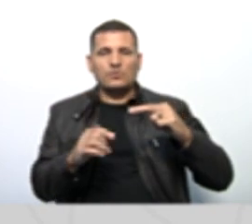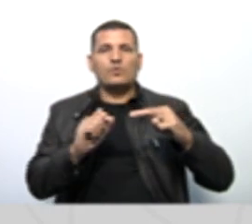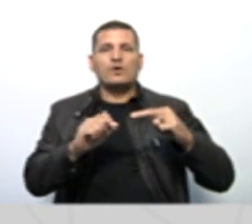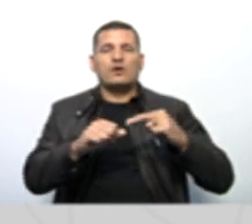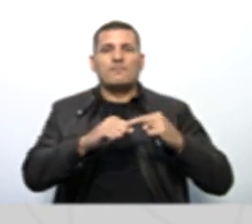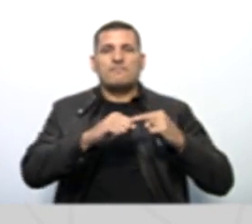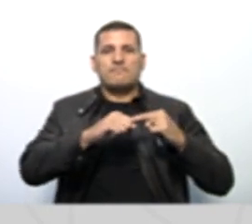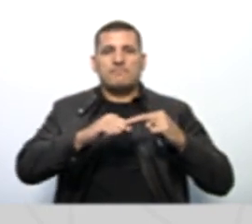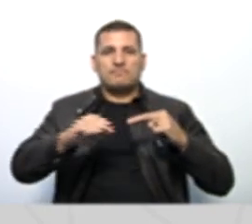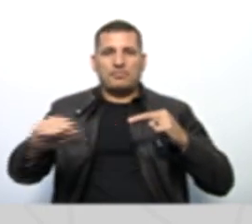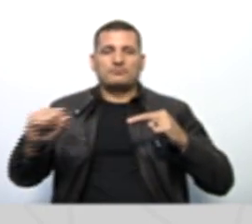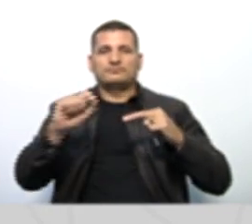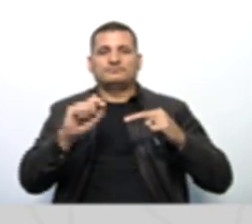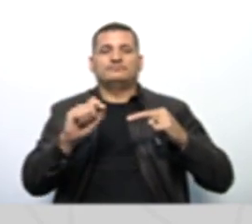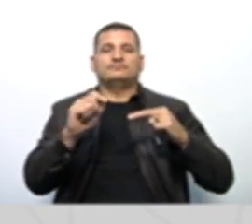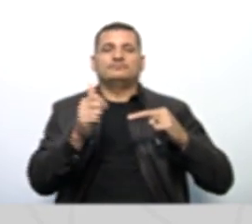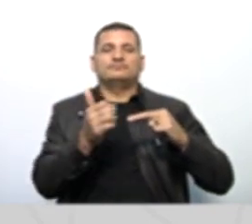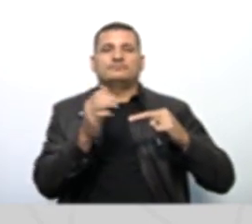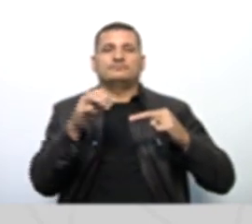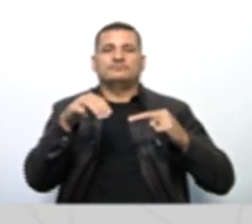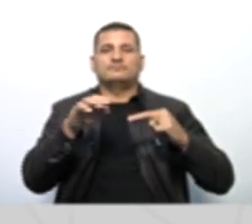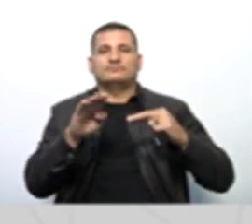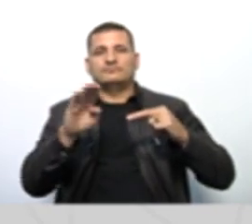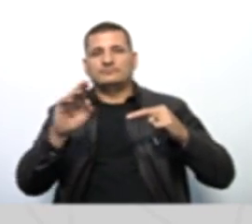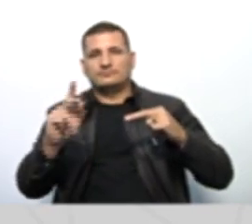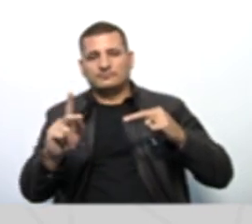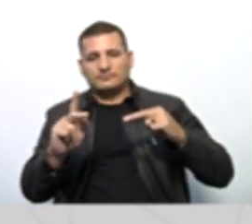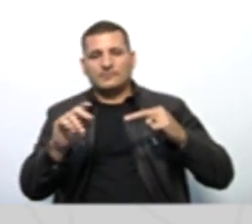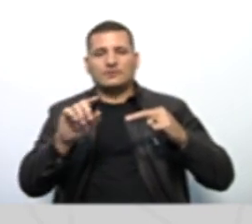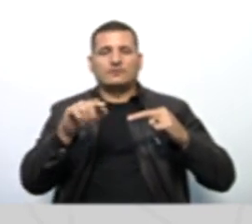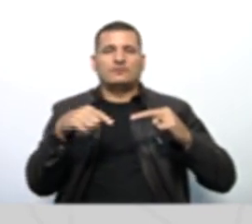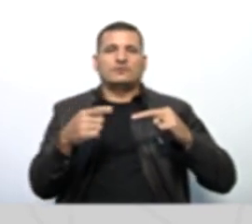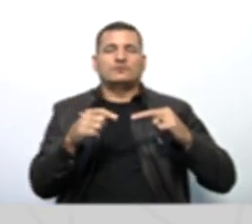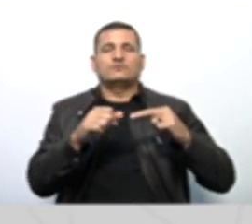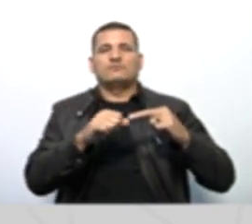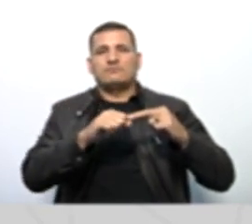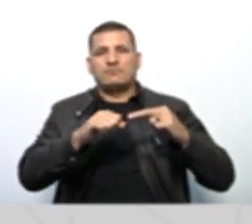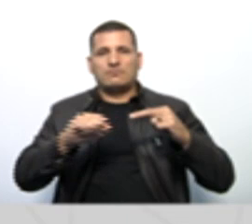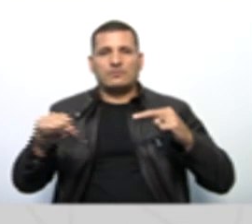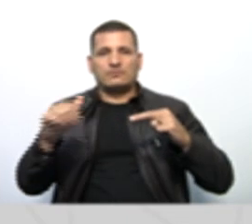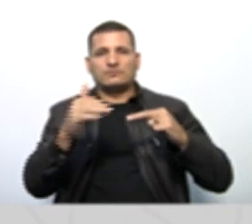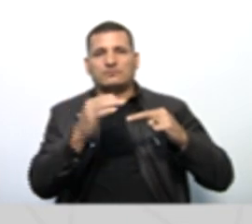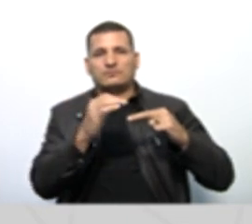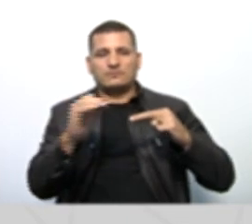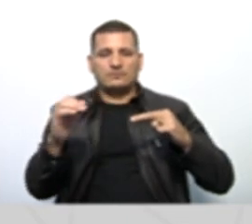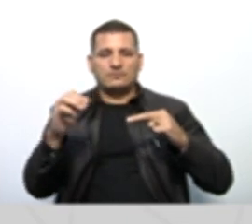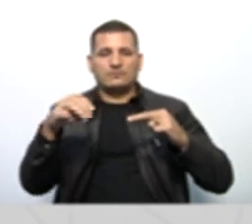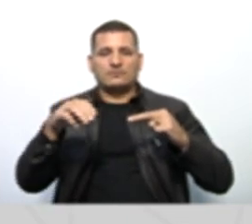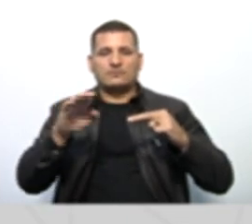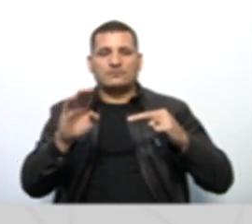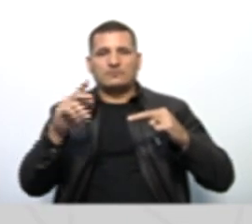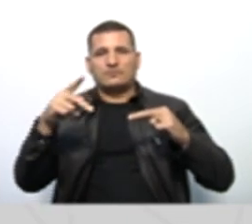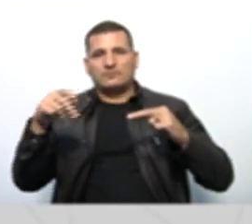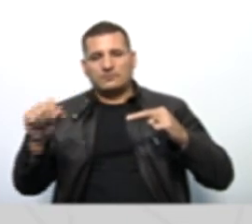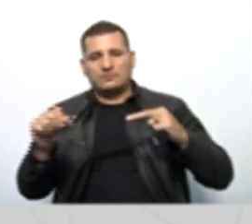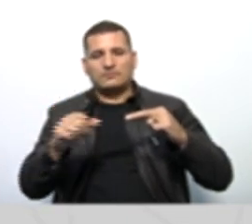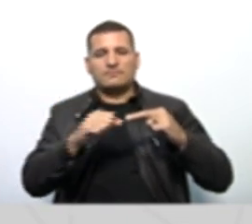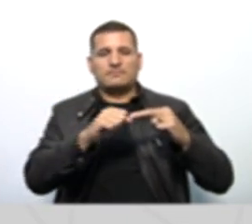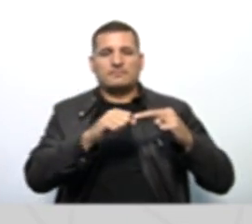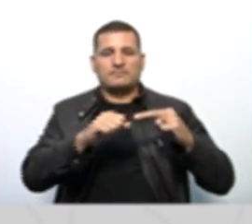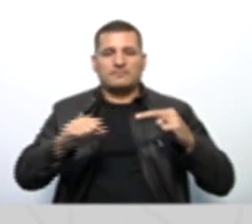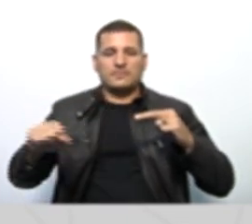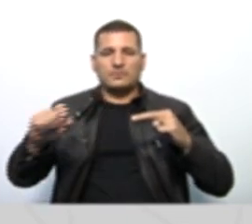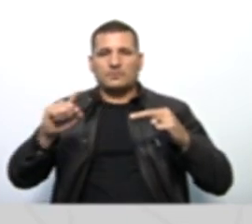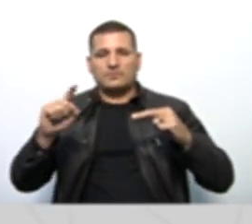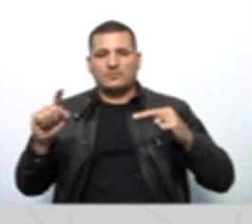começam com 10 mil habitantes aí vai pra 100 megabits por segundo pra mim e pra 10 mil